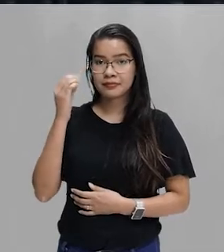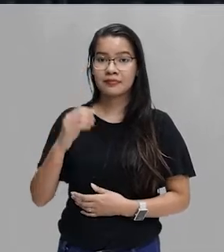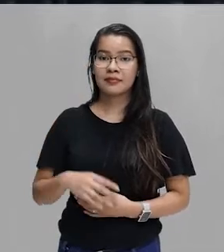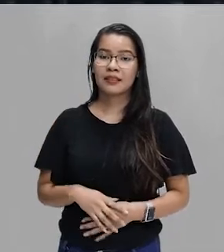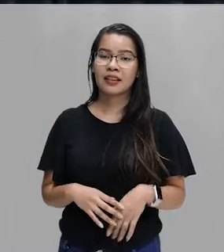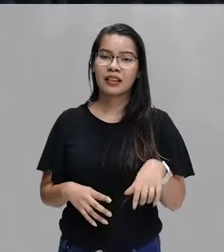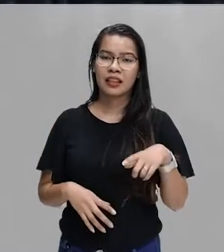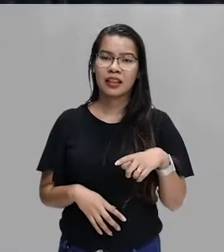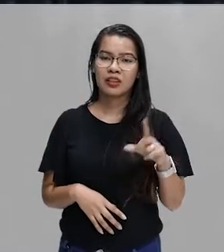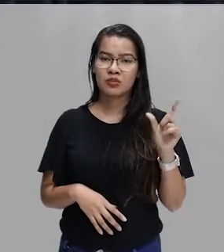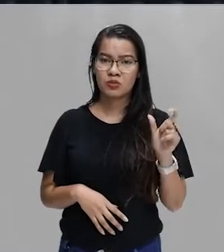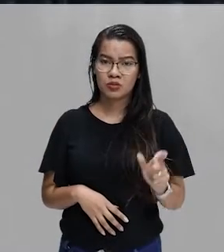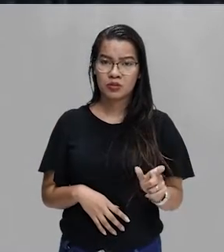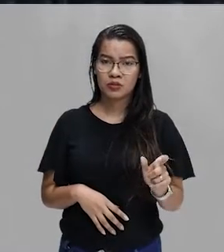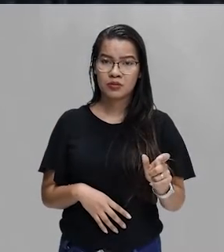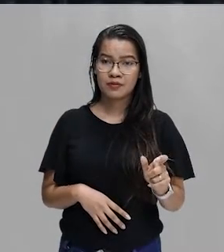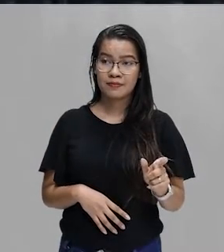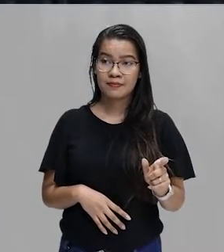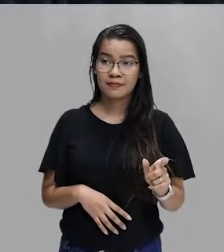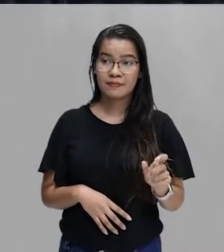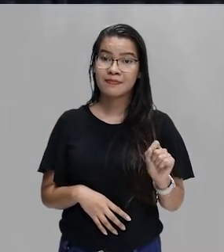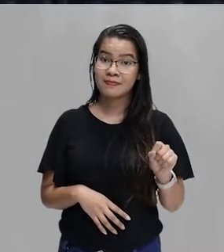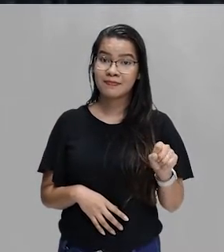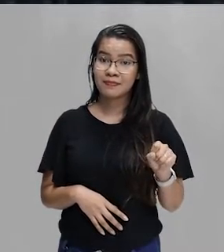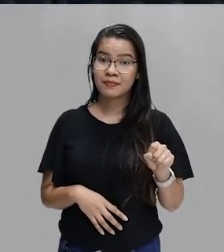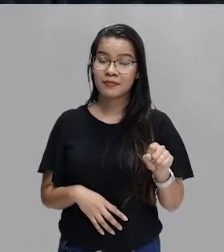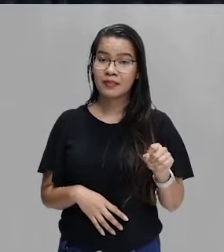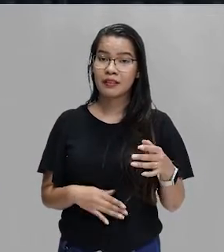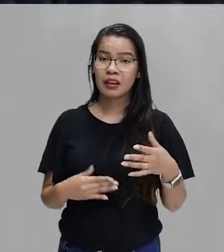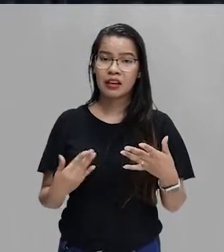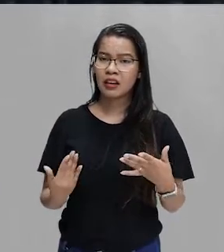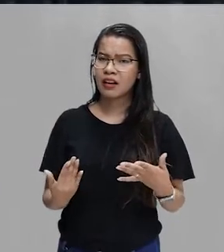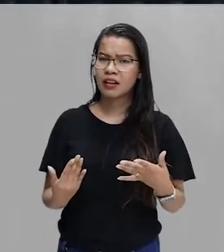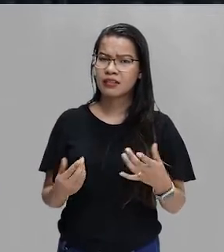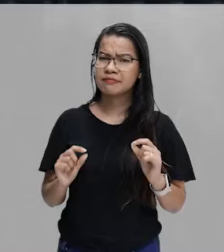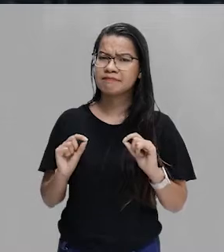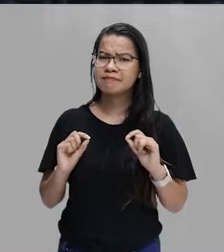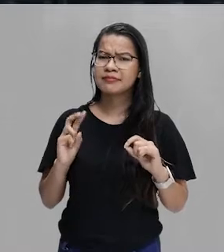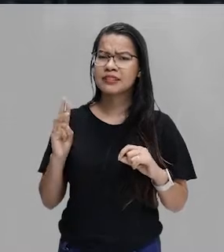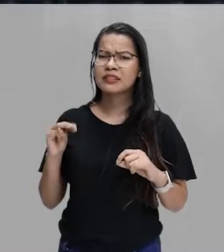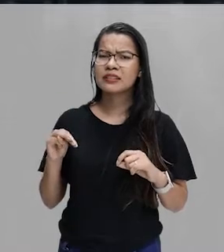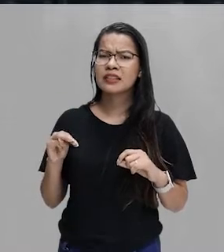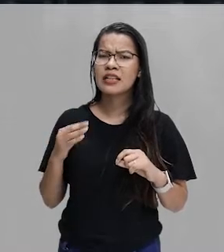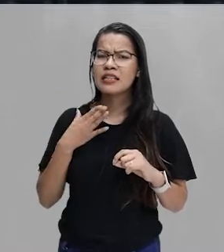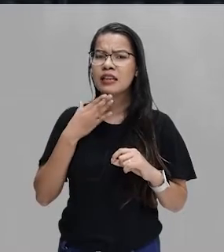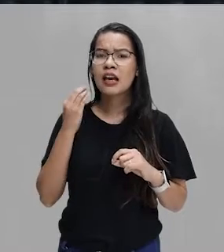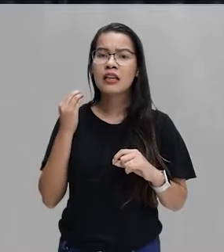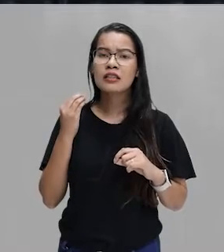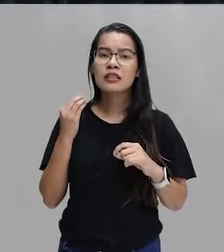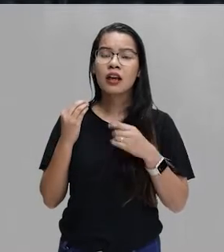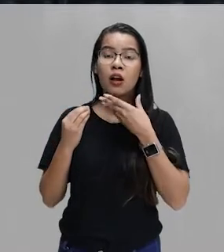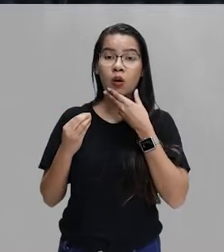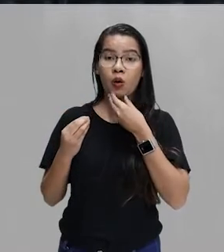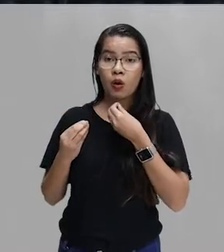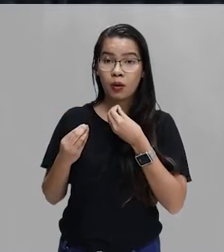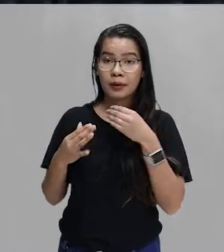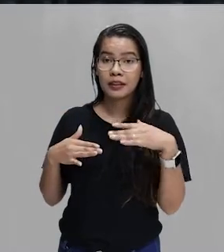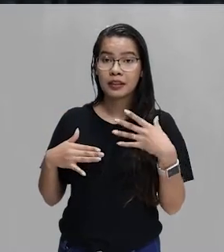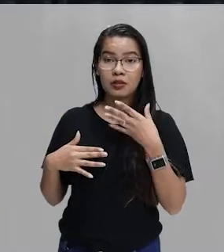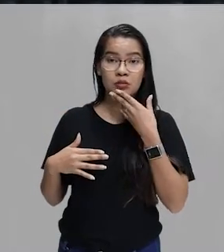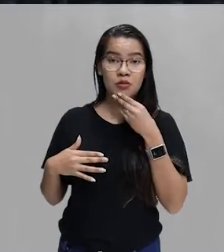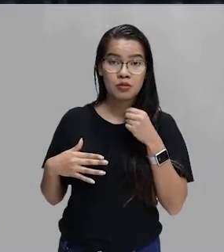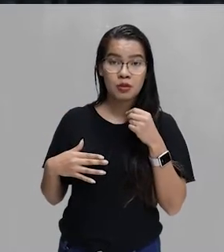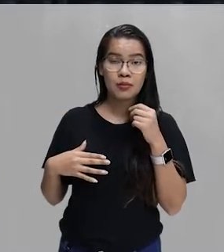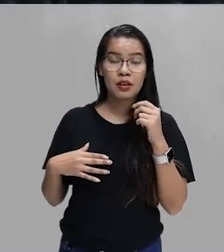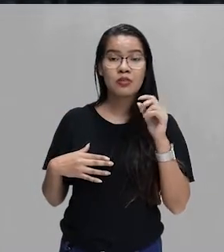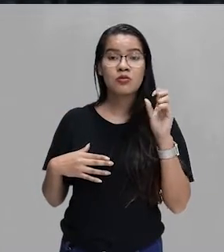Tem sujeito a essa oração? Tem. Quem sempre se esquecem? Os homens. Então, os homens corresponde